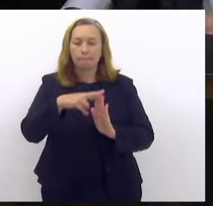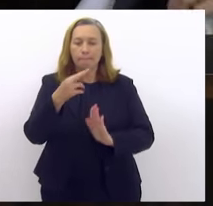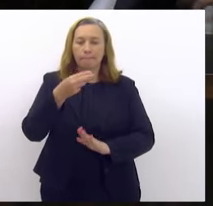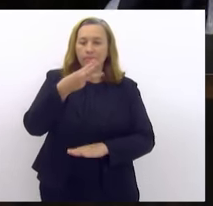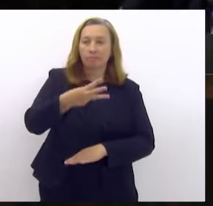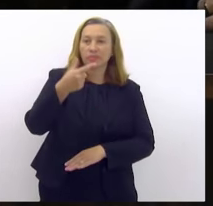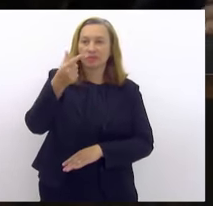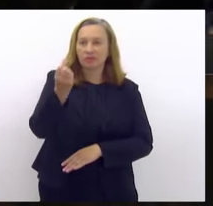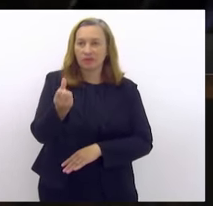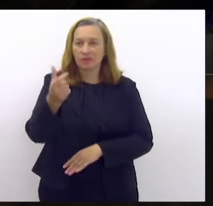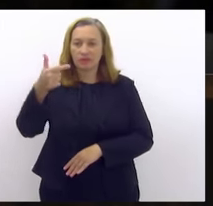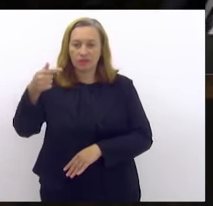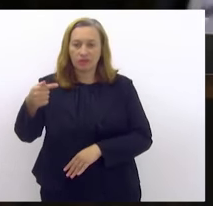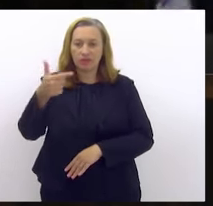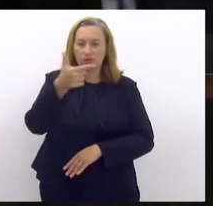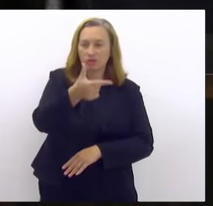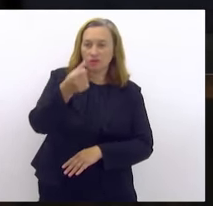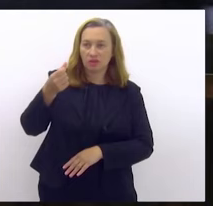resolução número